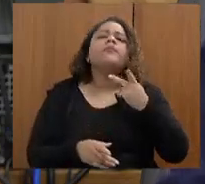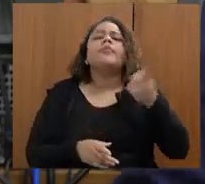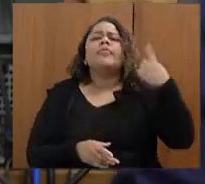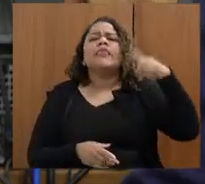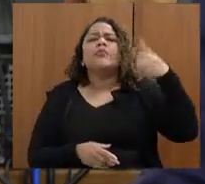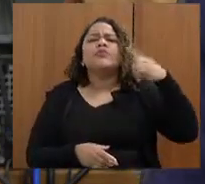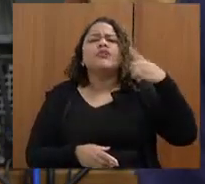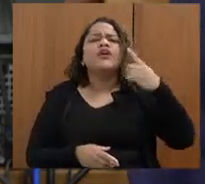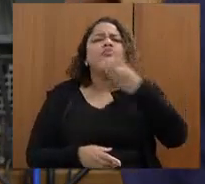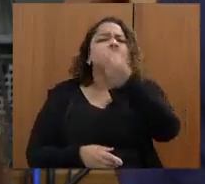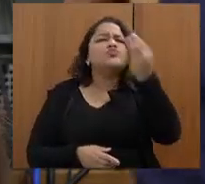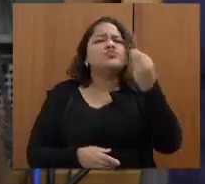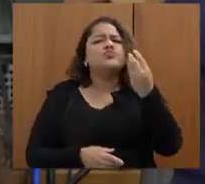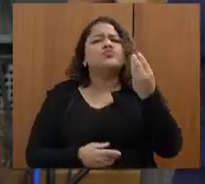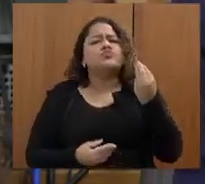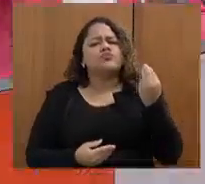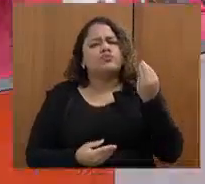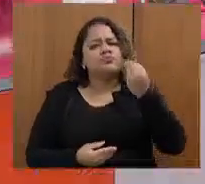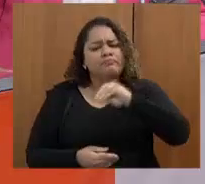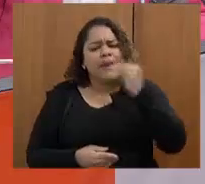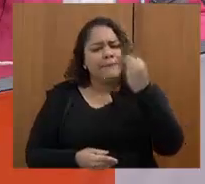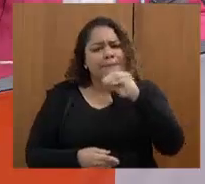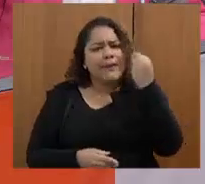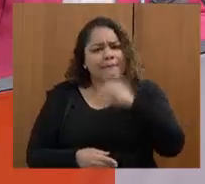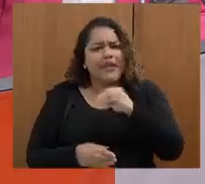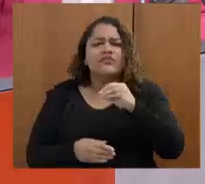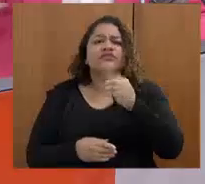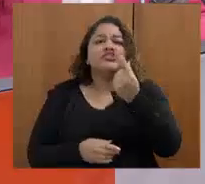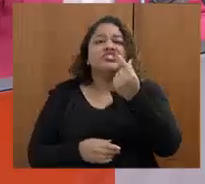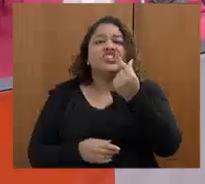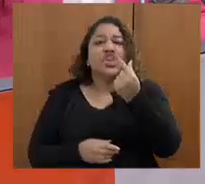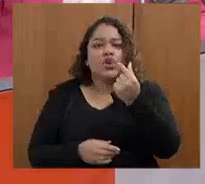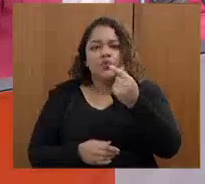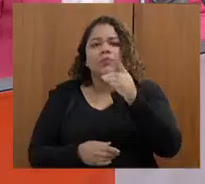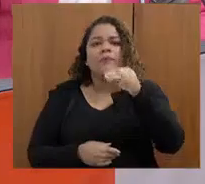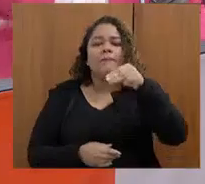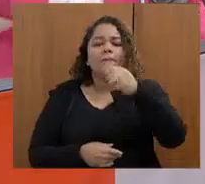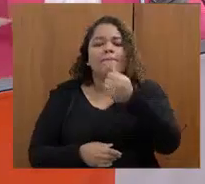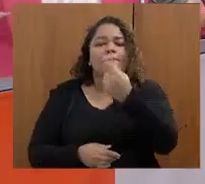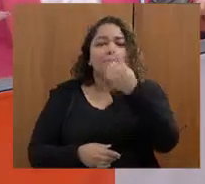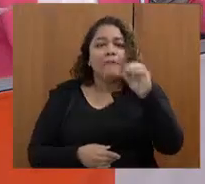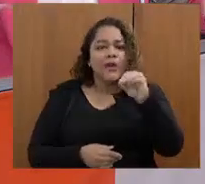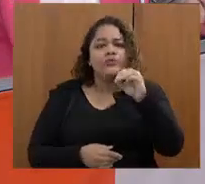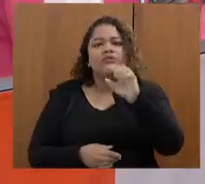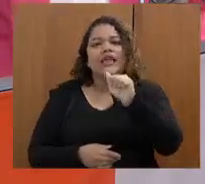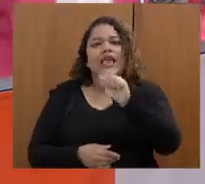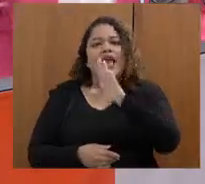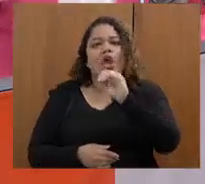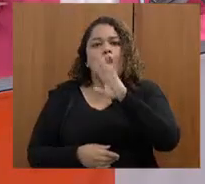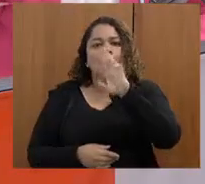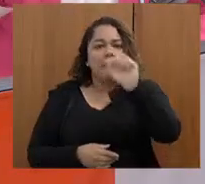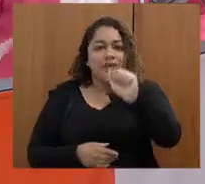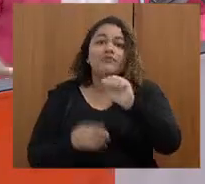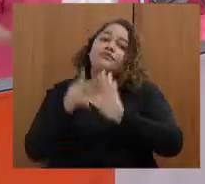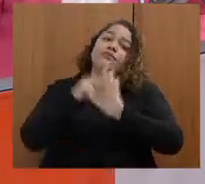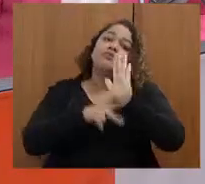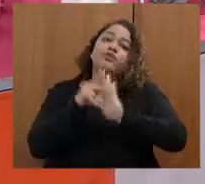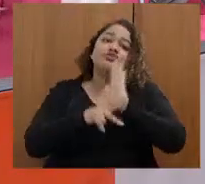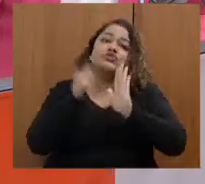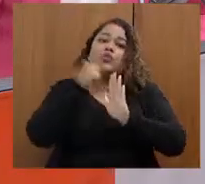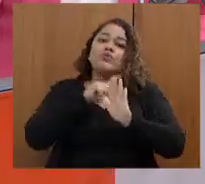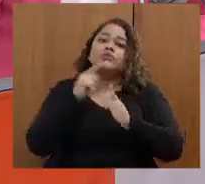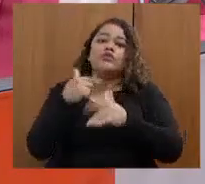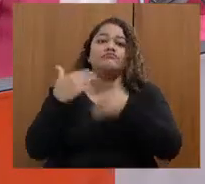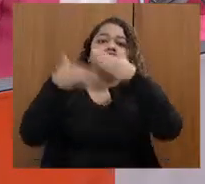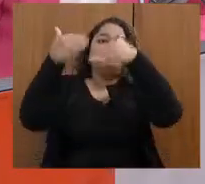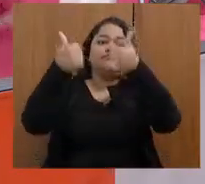para o mãos à obra e possibilitando que o projeto aconteça de forma robusto e a minuta da Vale também traz